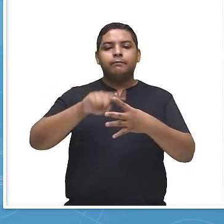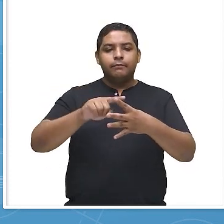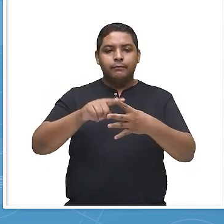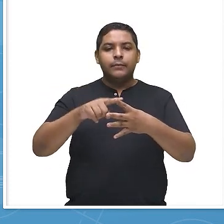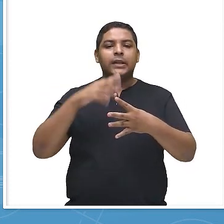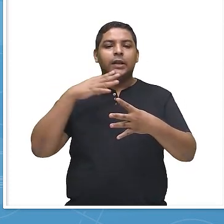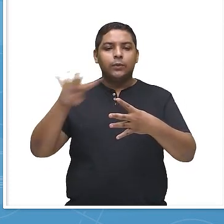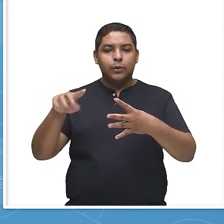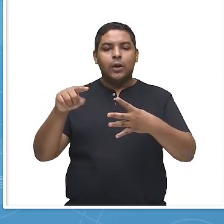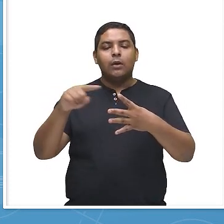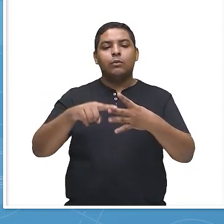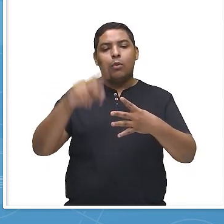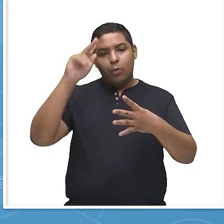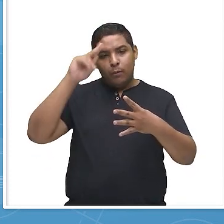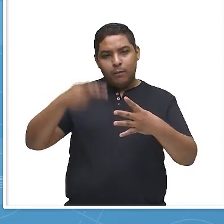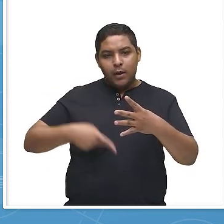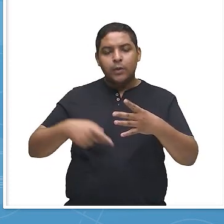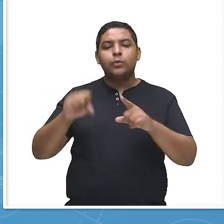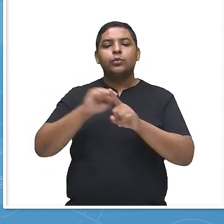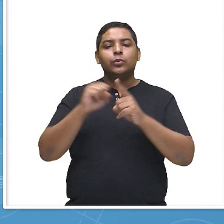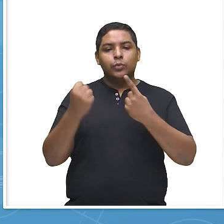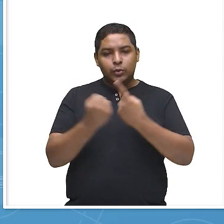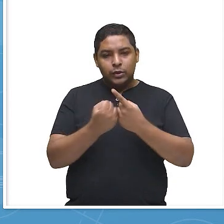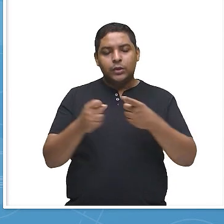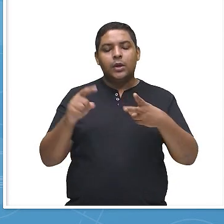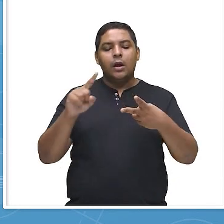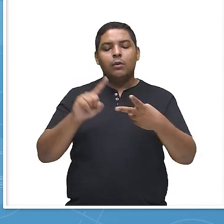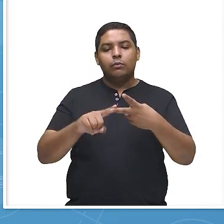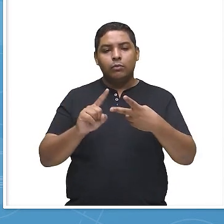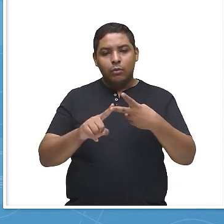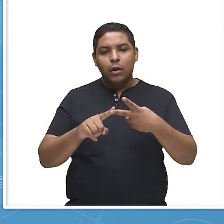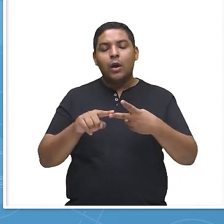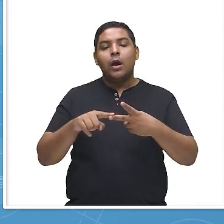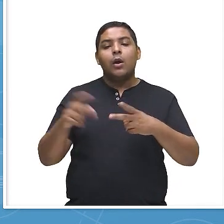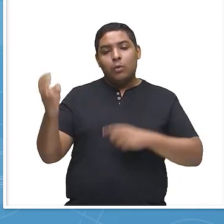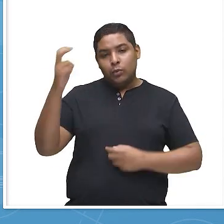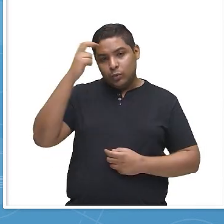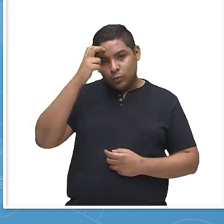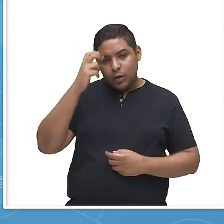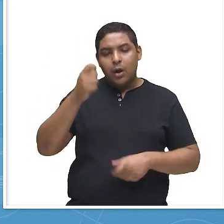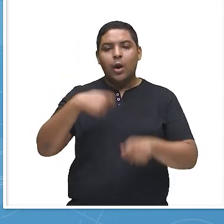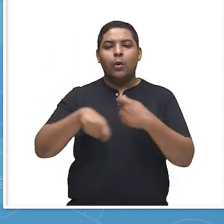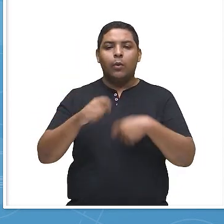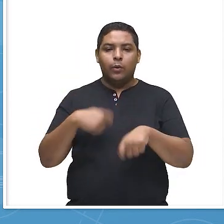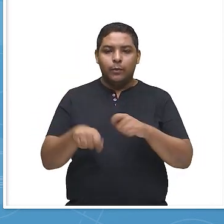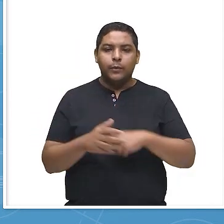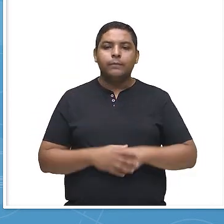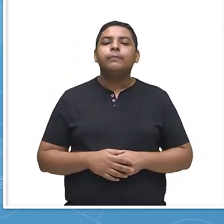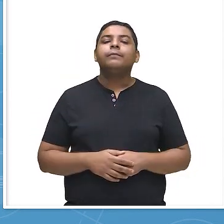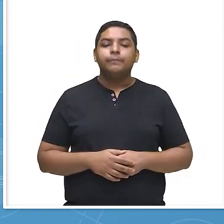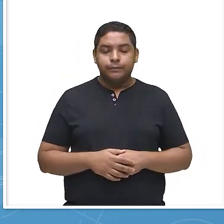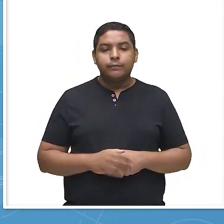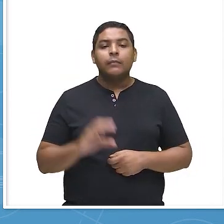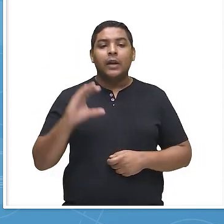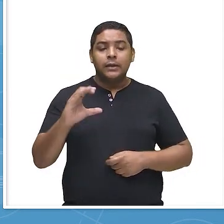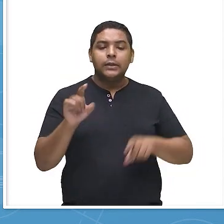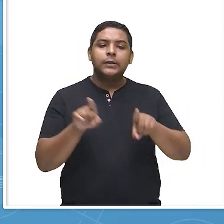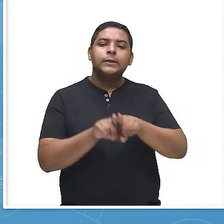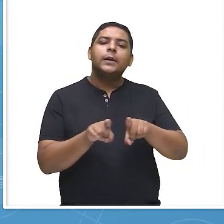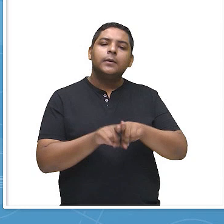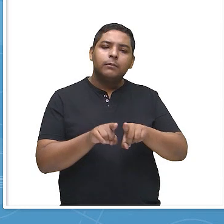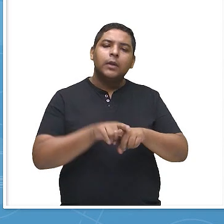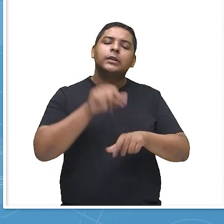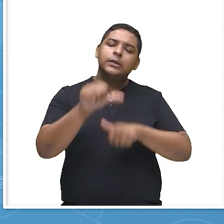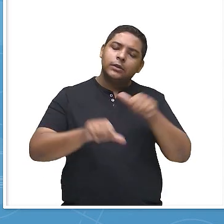humano, social, cultural. A letra C também está correta. As paisagens são transformadas, né? Elas se transformam e são